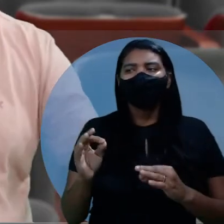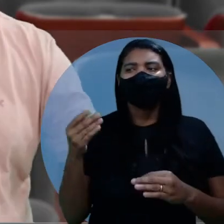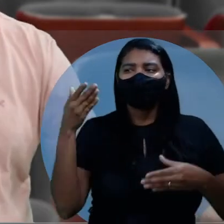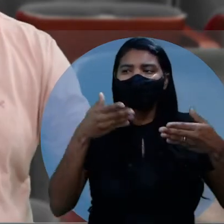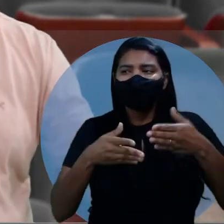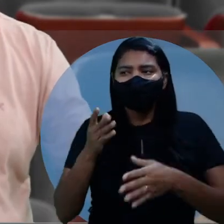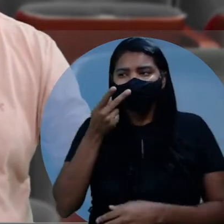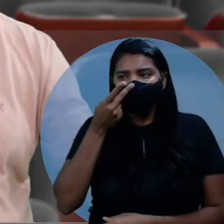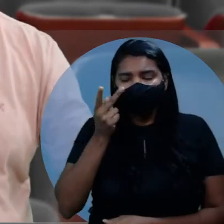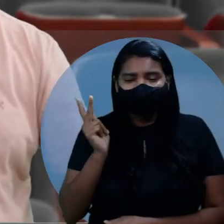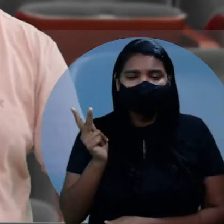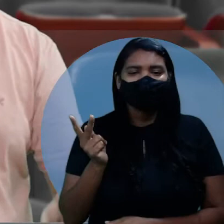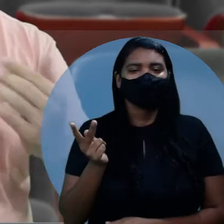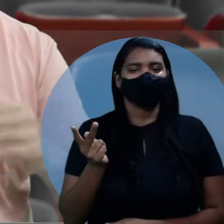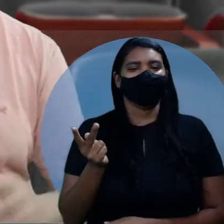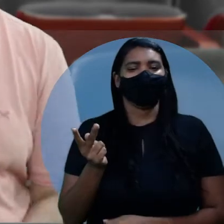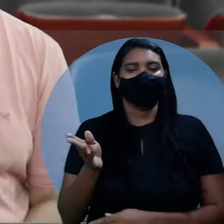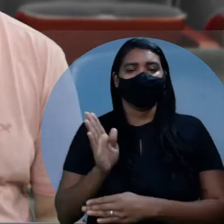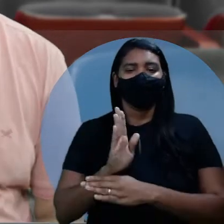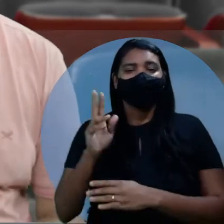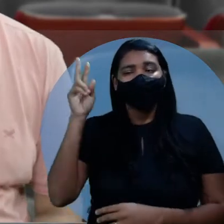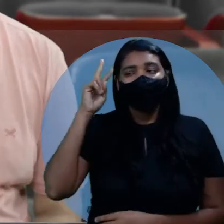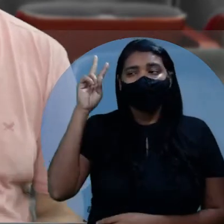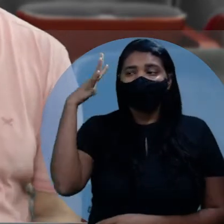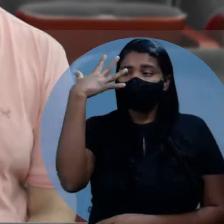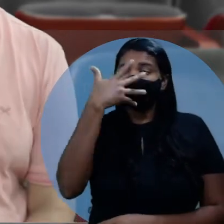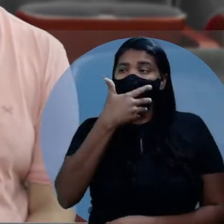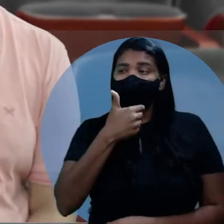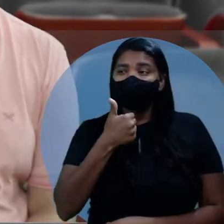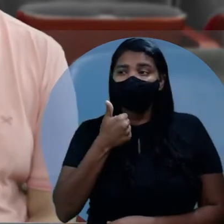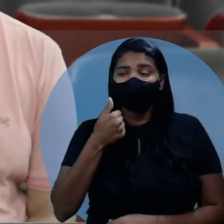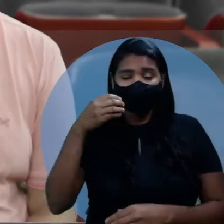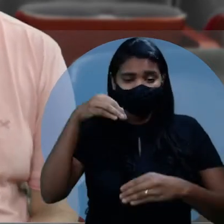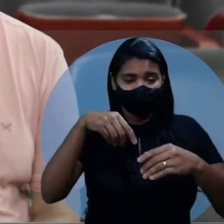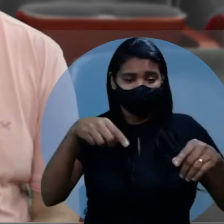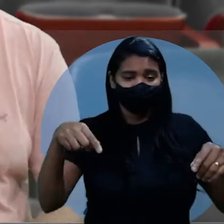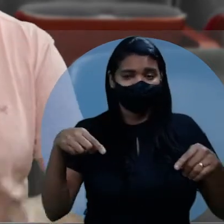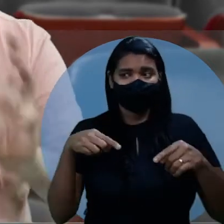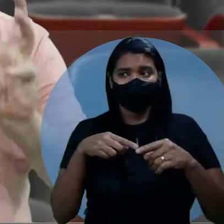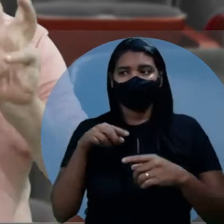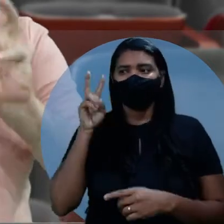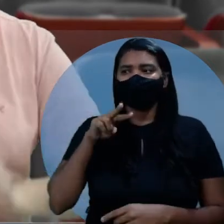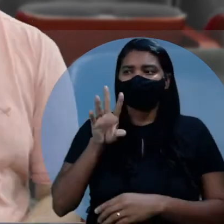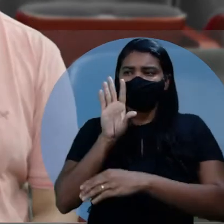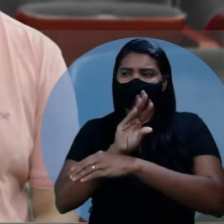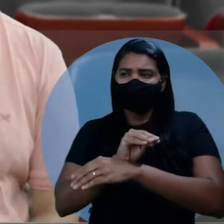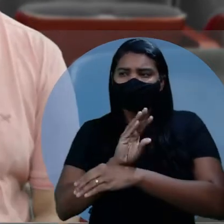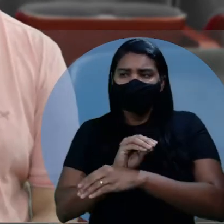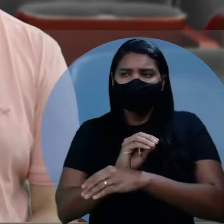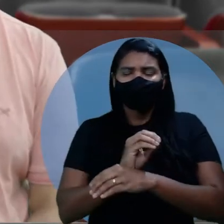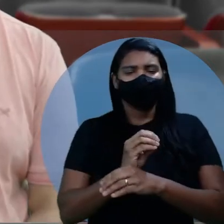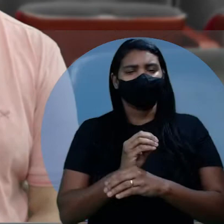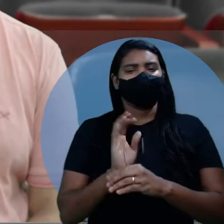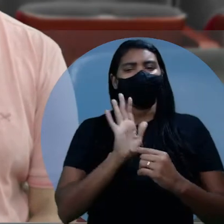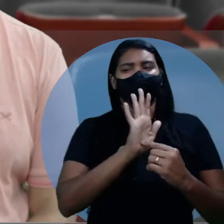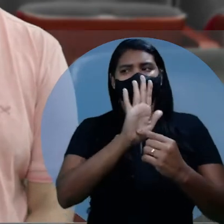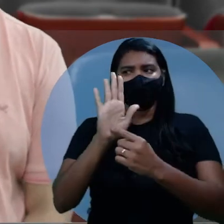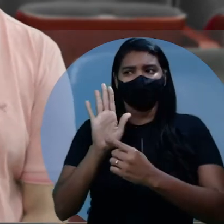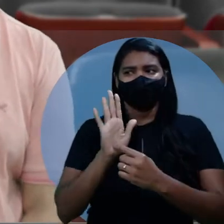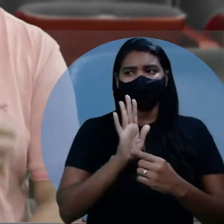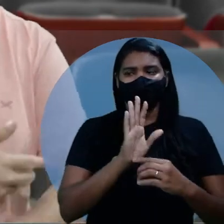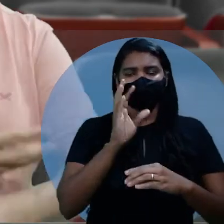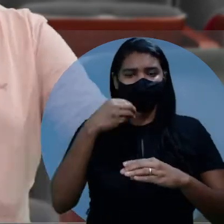né, essa obra-prima, lembrar que ele é muito belo internamente, que nós vamos conhecer já algumas fotografias